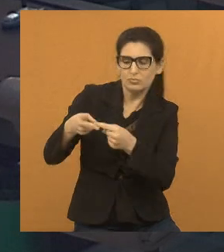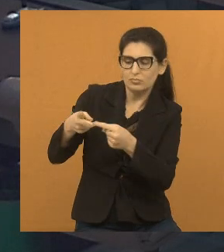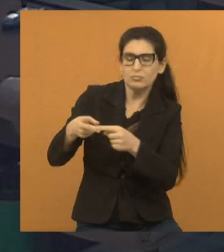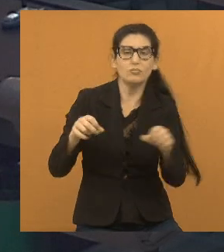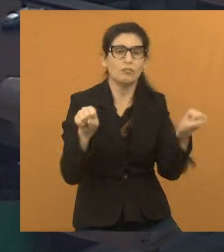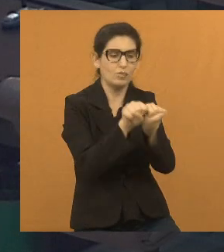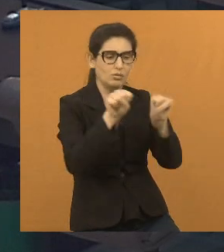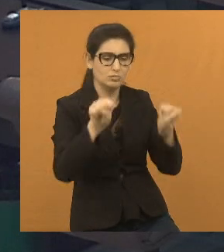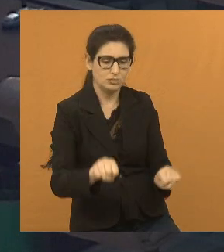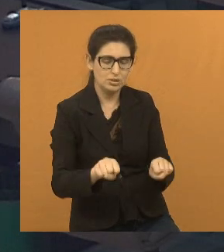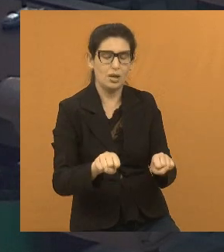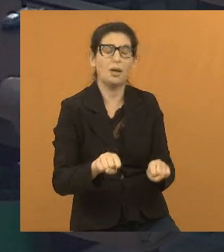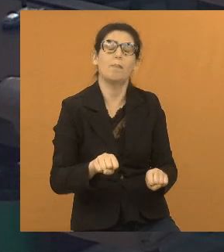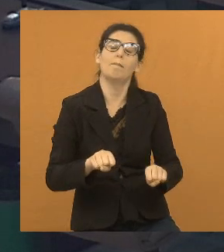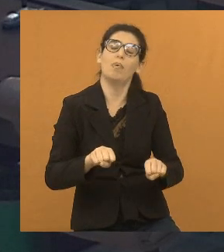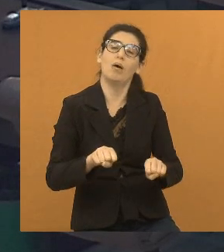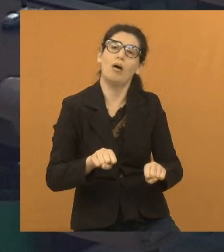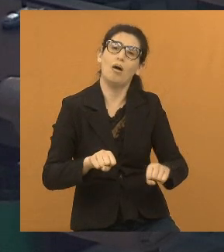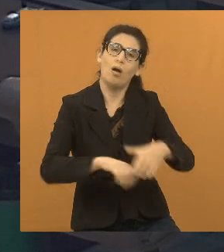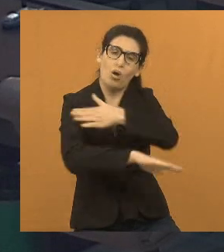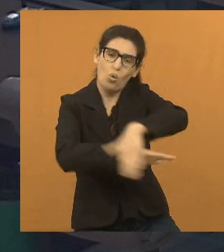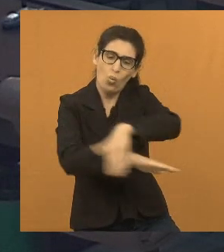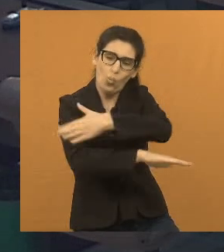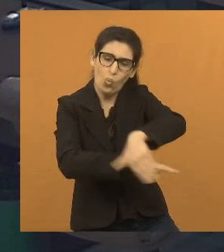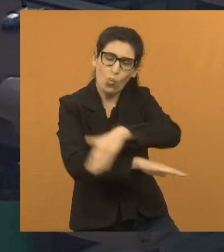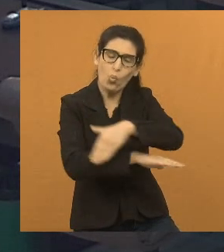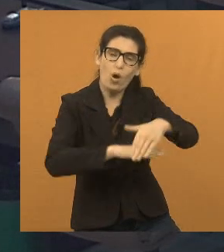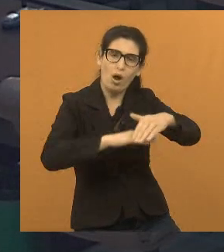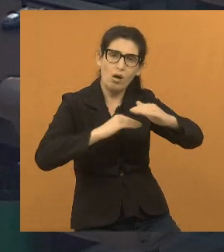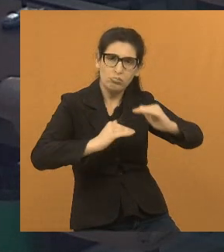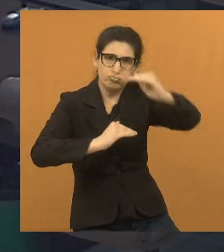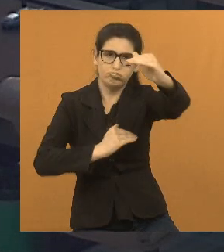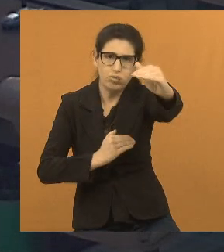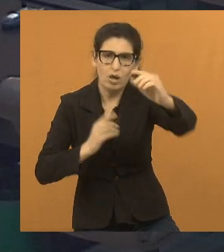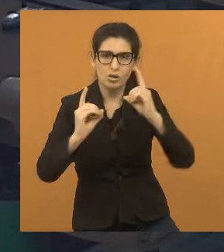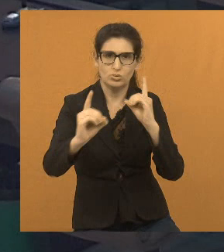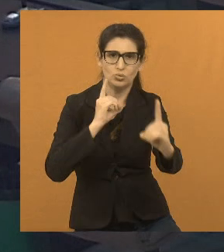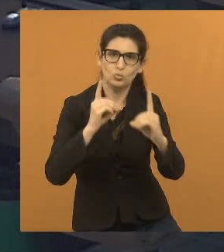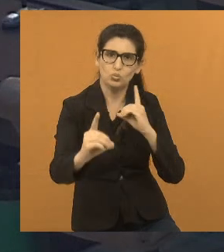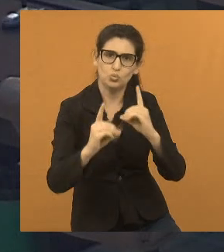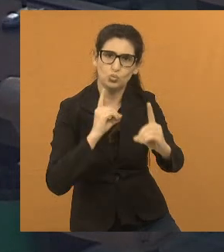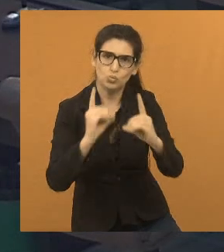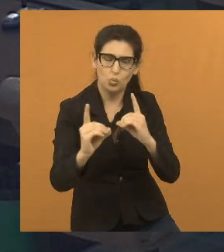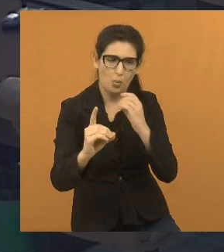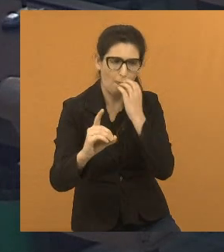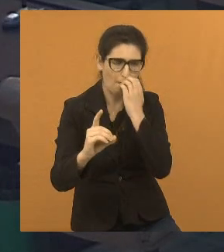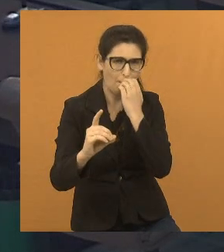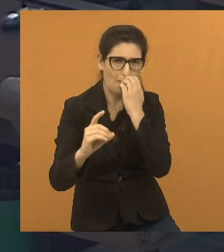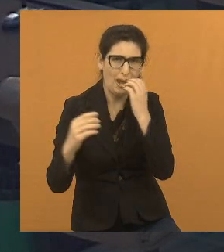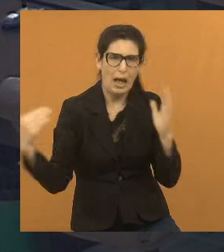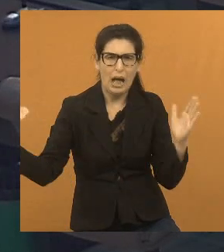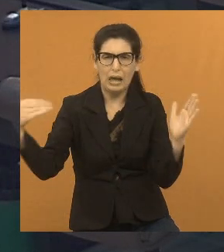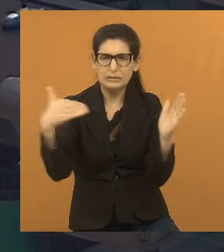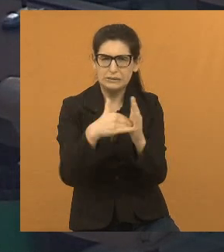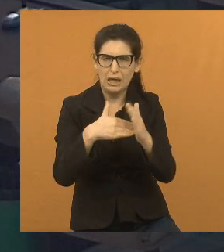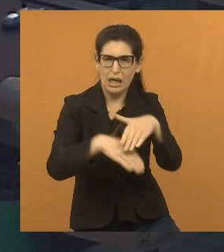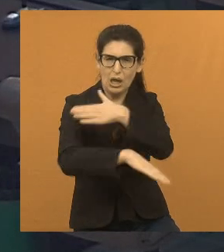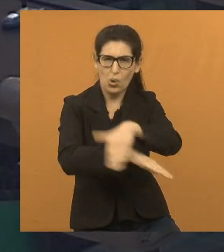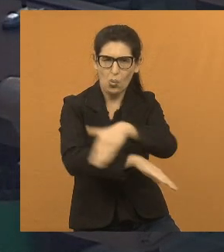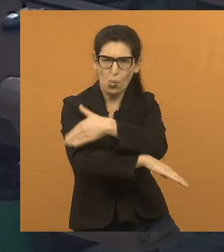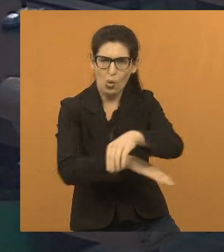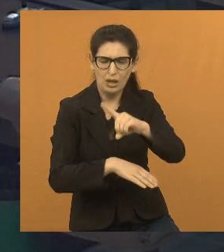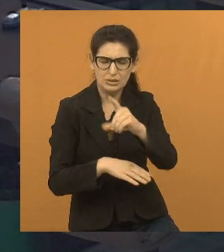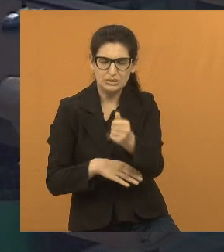viário na passagem do nível sob a Dutra, com a chegada da Davi Monteiro Lino e